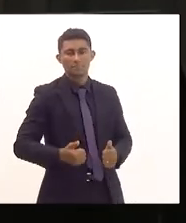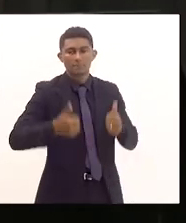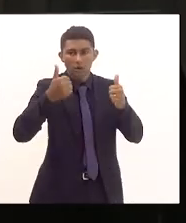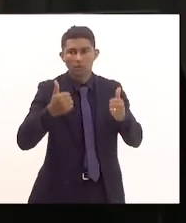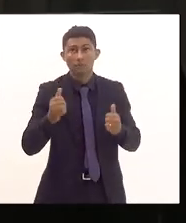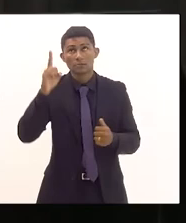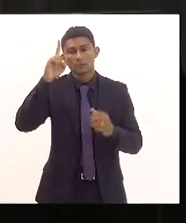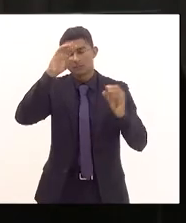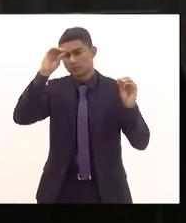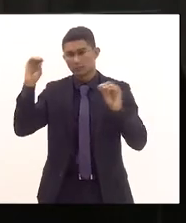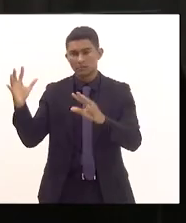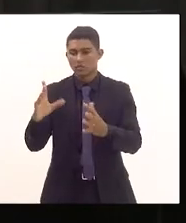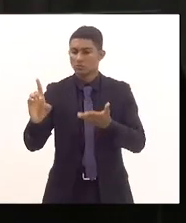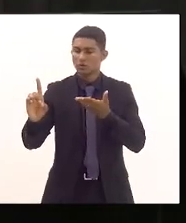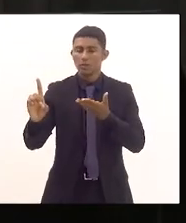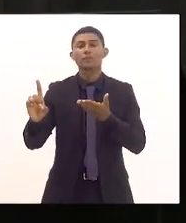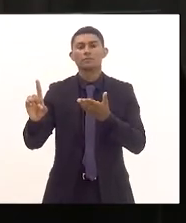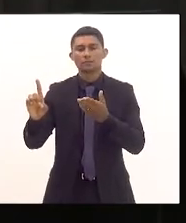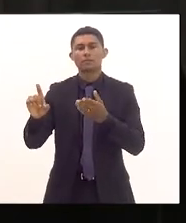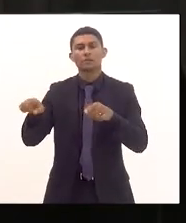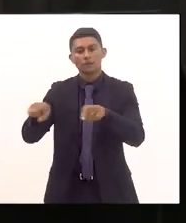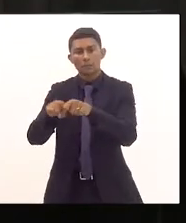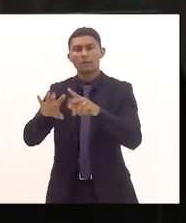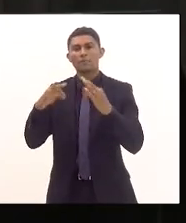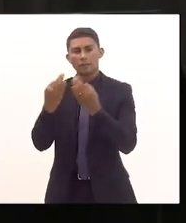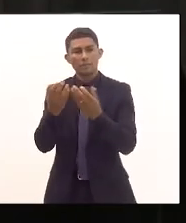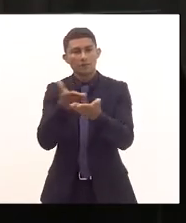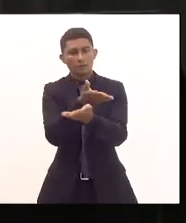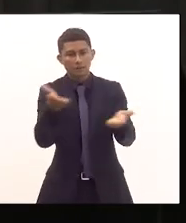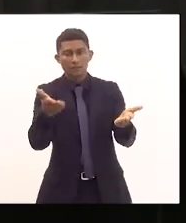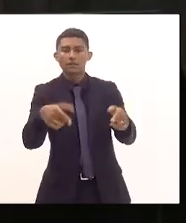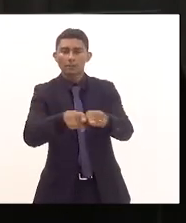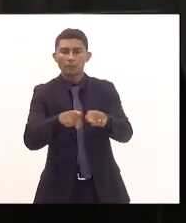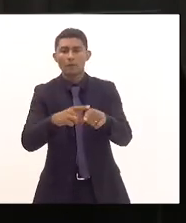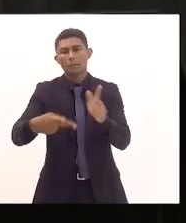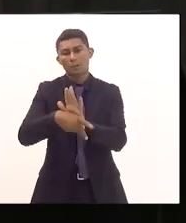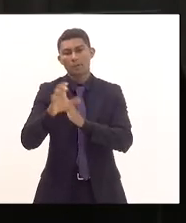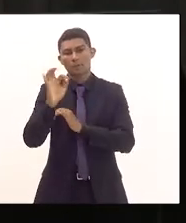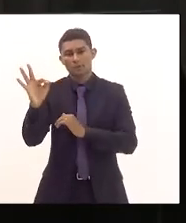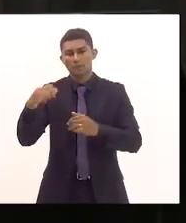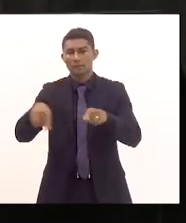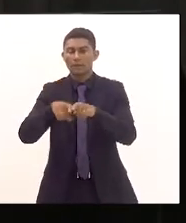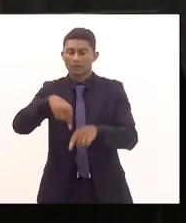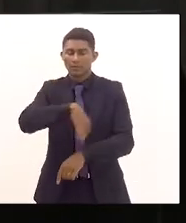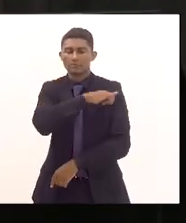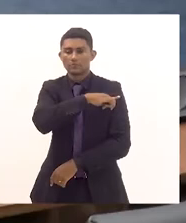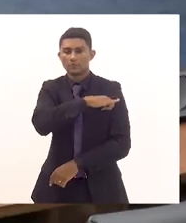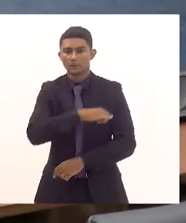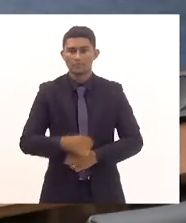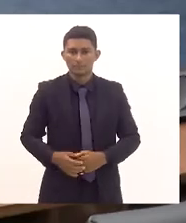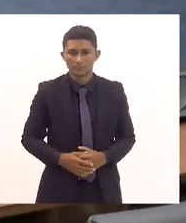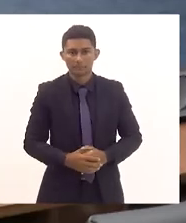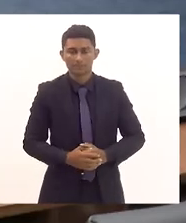Deus abençoe Pizza Essa sua família e toda a guarda municipal de Cabo Frio do Estado do Rio de Janeiro